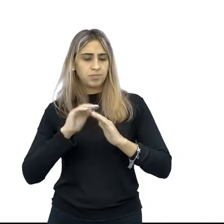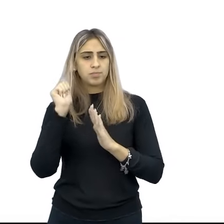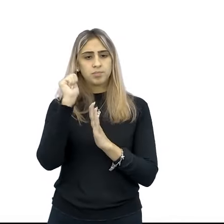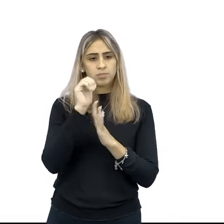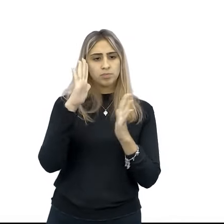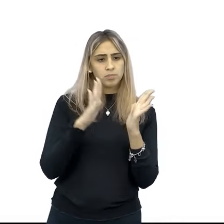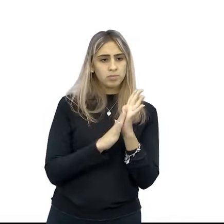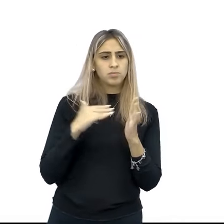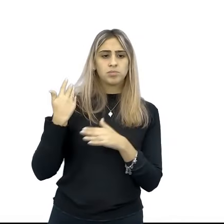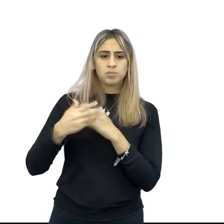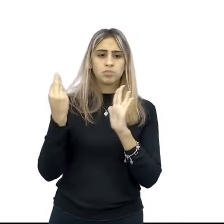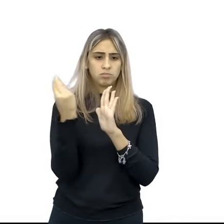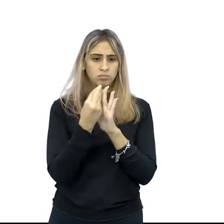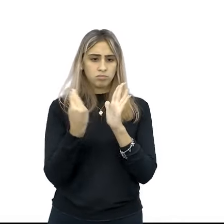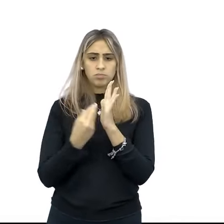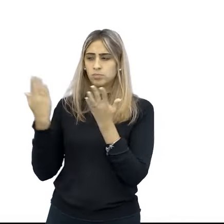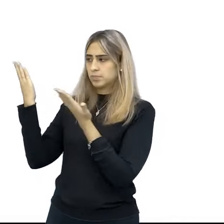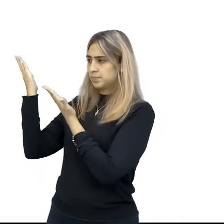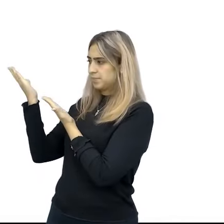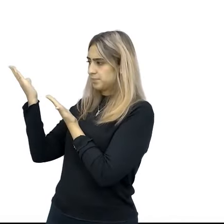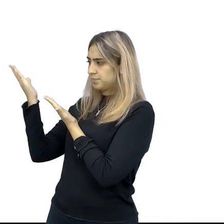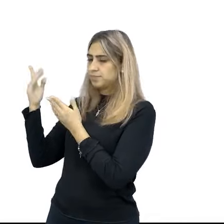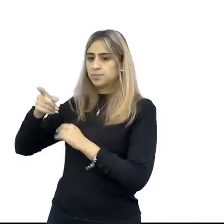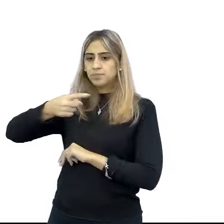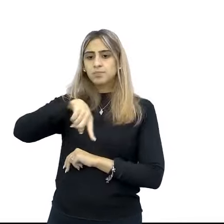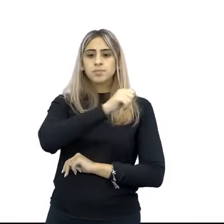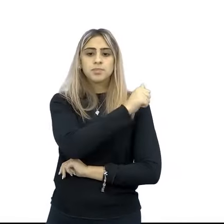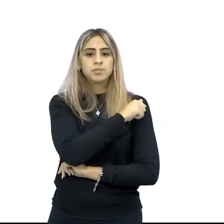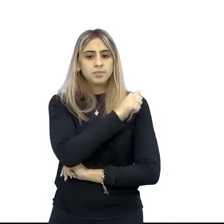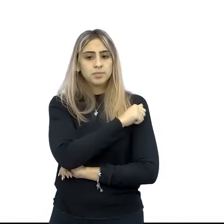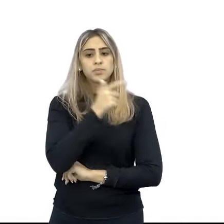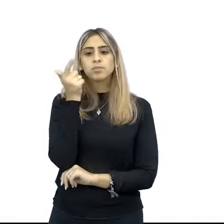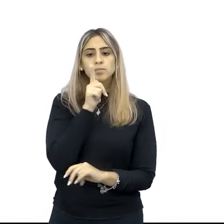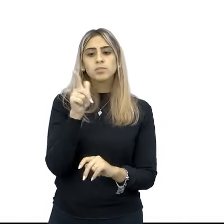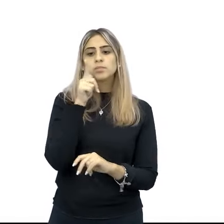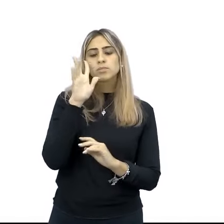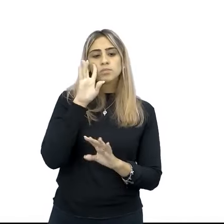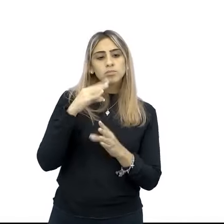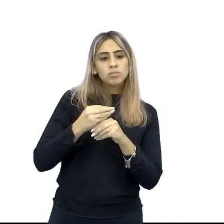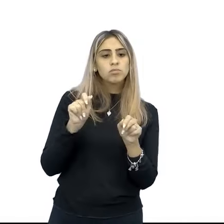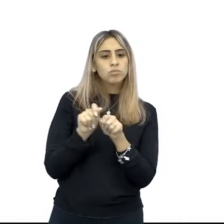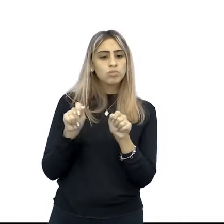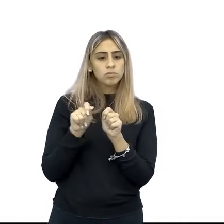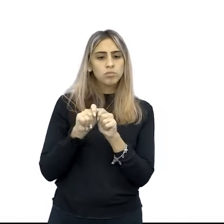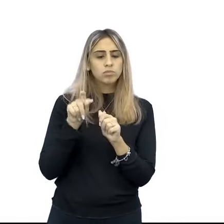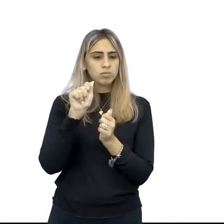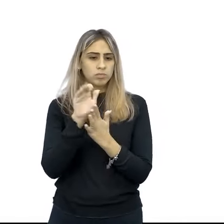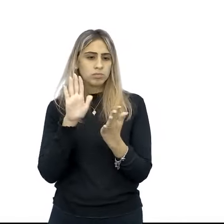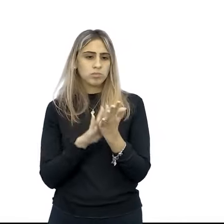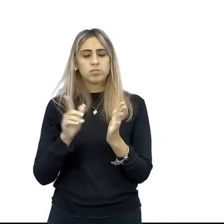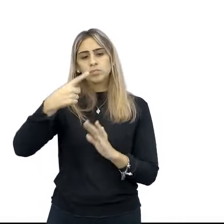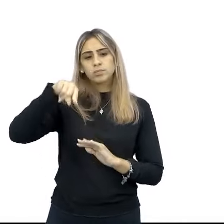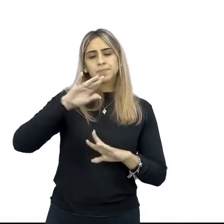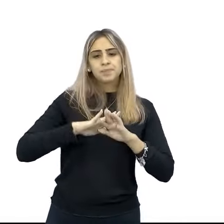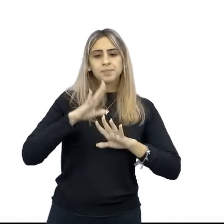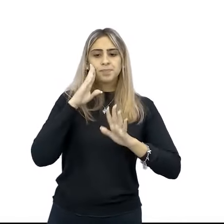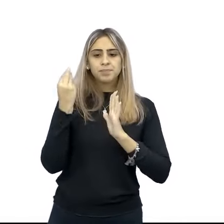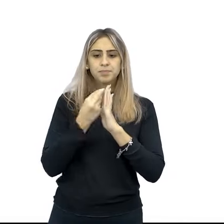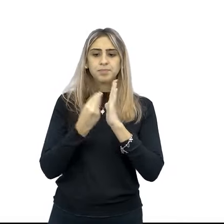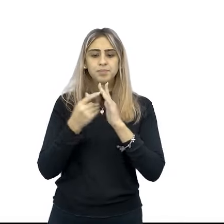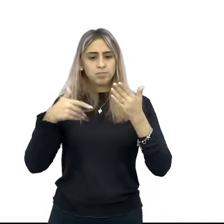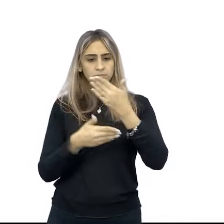que estão postas aí para que os estudantes consigam realizar essa atividade são as que estão postas aí